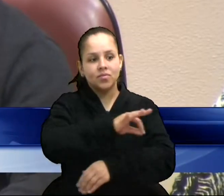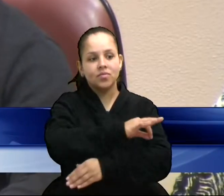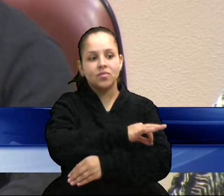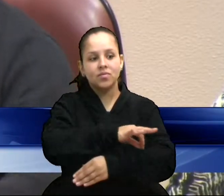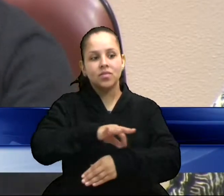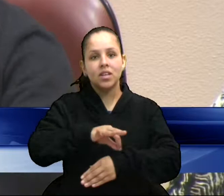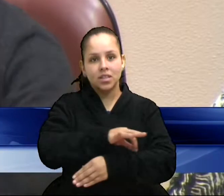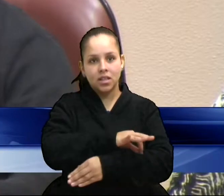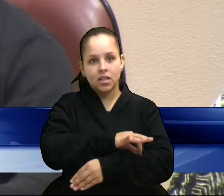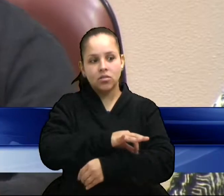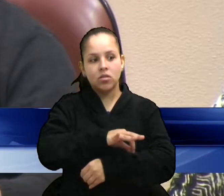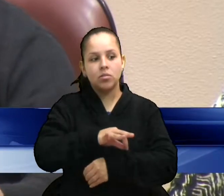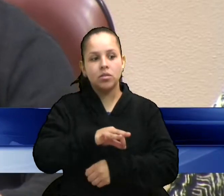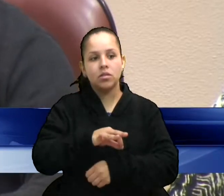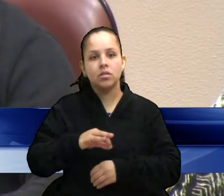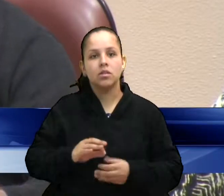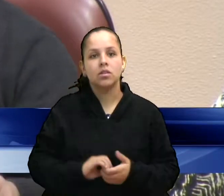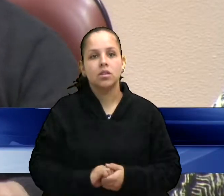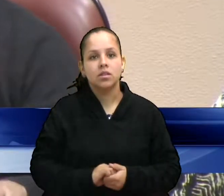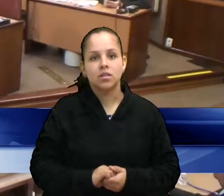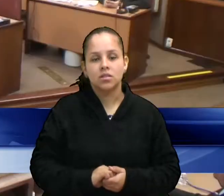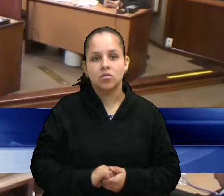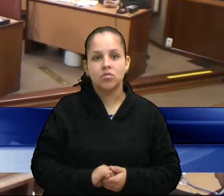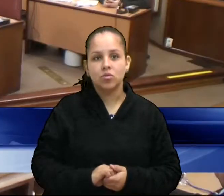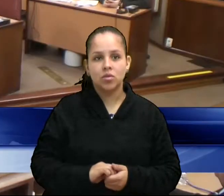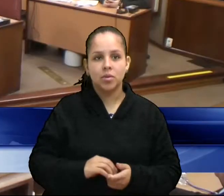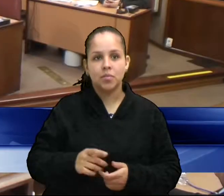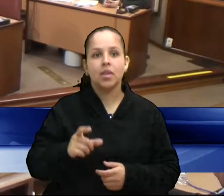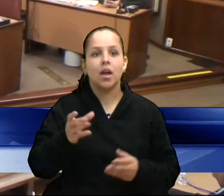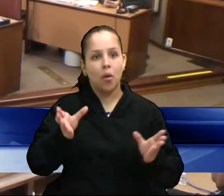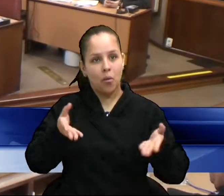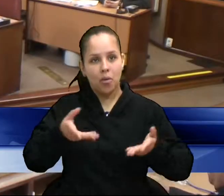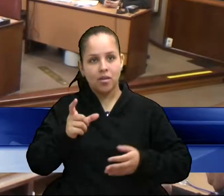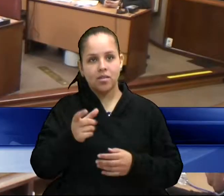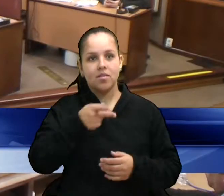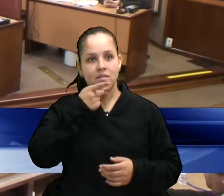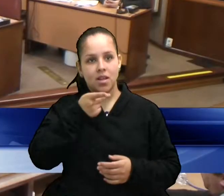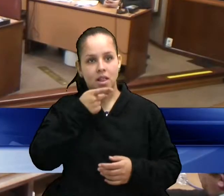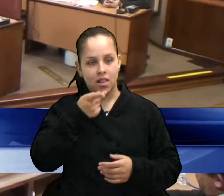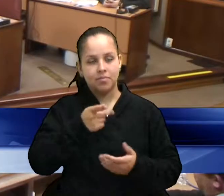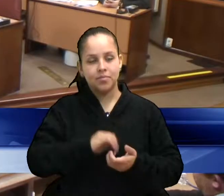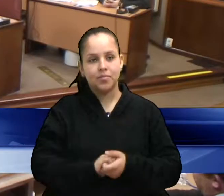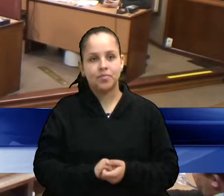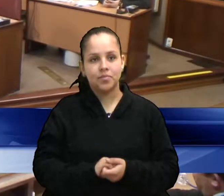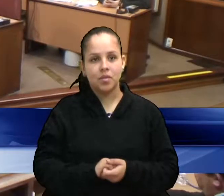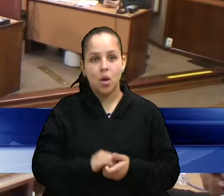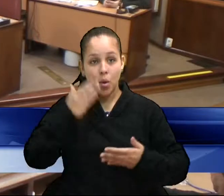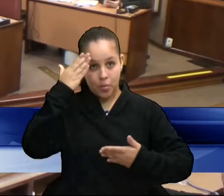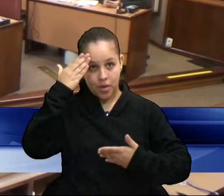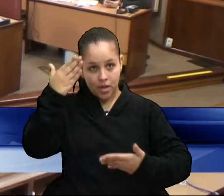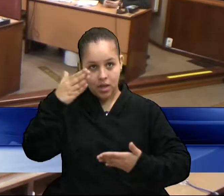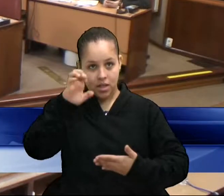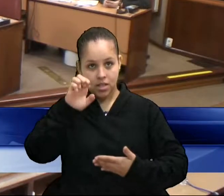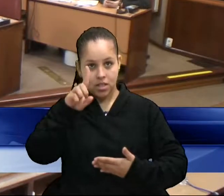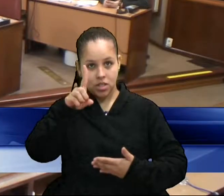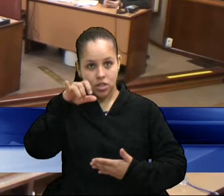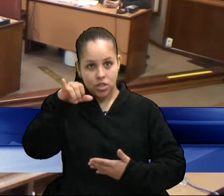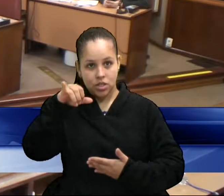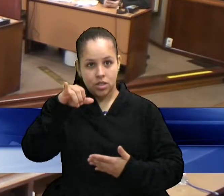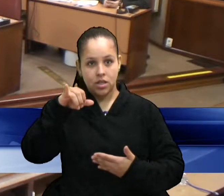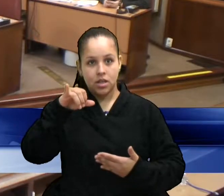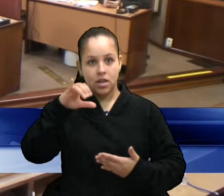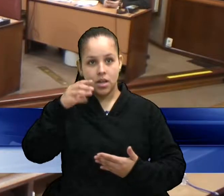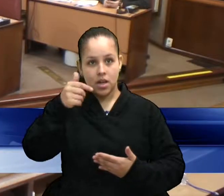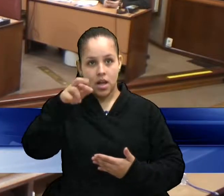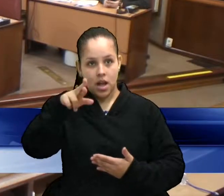bem-vindo a essa casa. O senhor está com a palavra. Boa noite, obrigado, presidente, vereadora de Carlos, presidente da comissão.